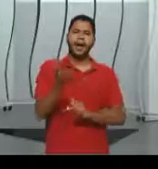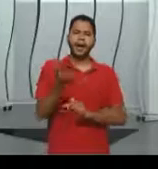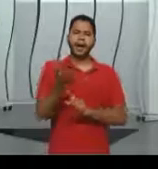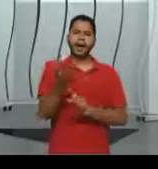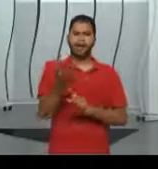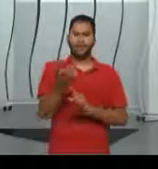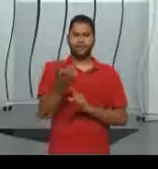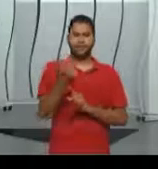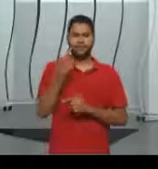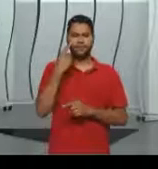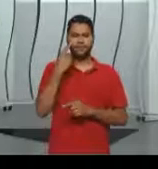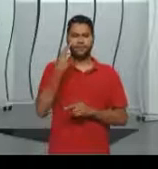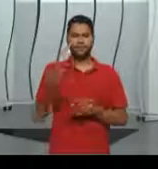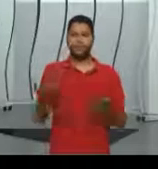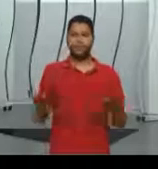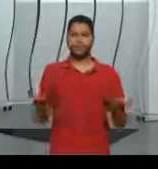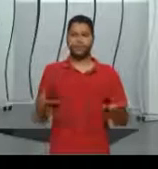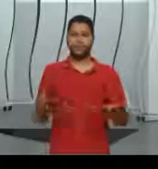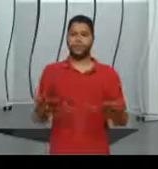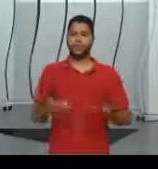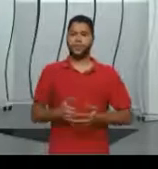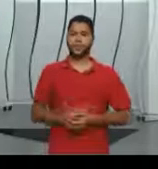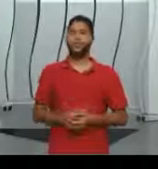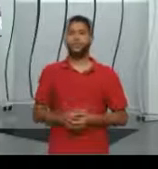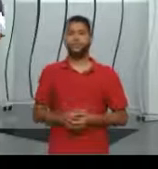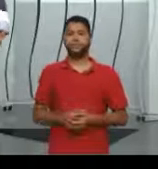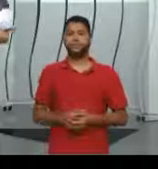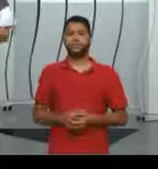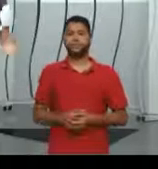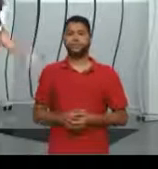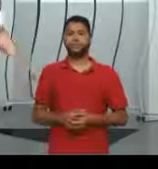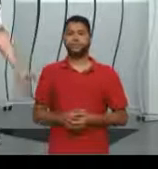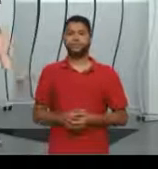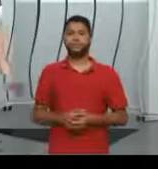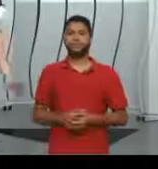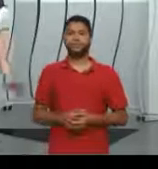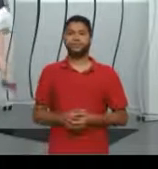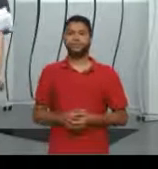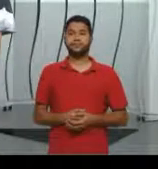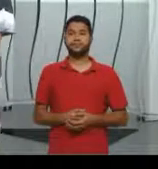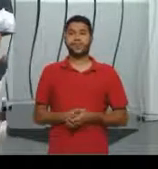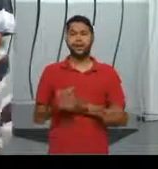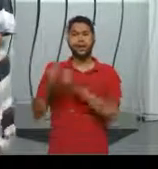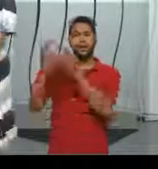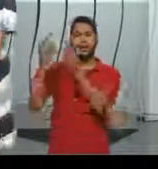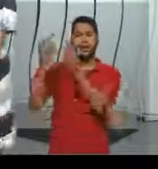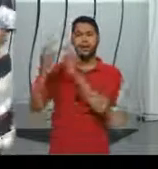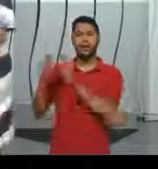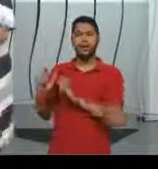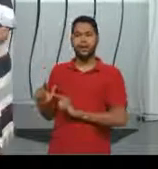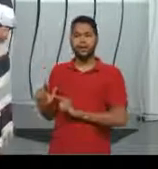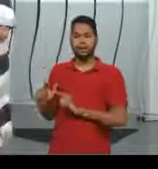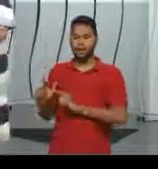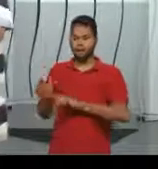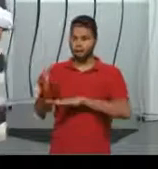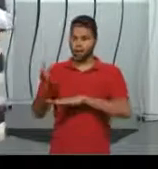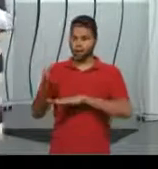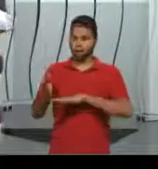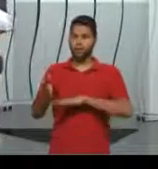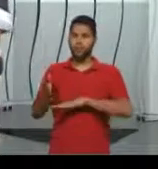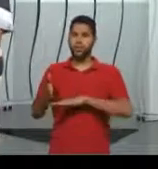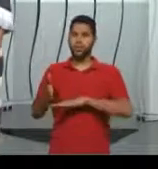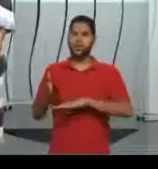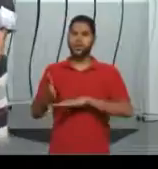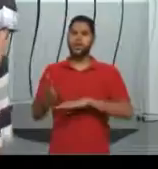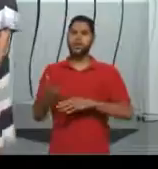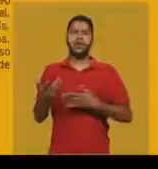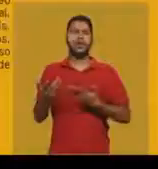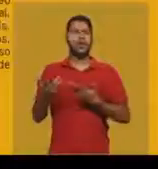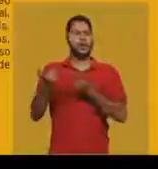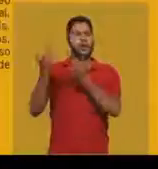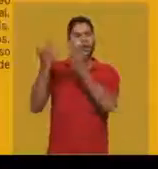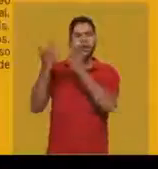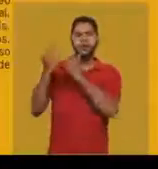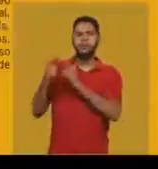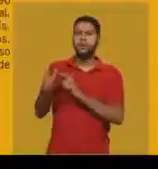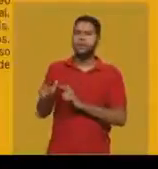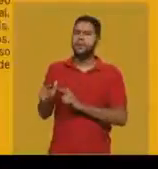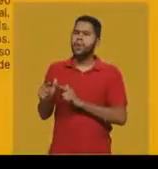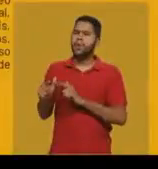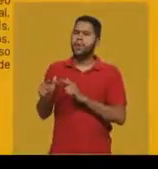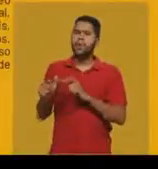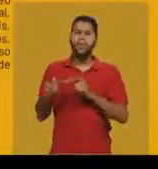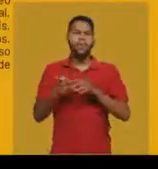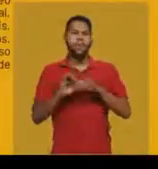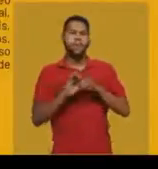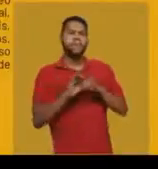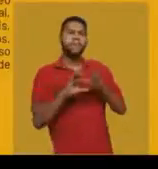aqui agora. A linguagem contemporânea. Liberdade de linguagem permeia o mundo